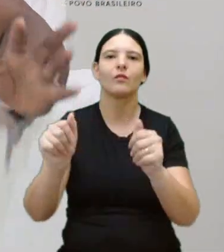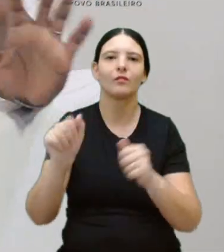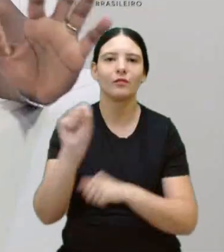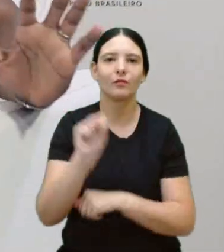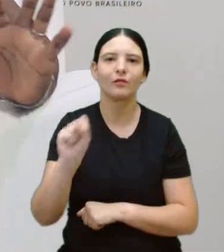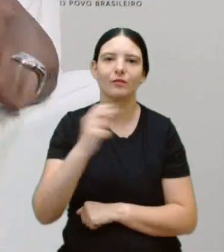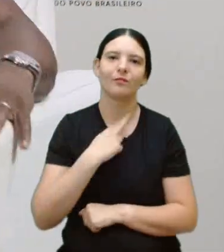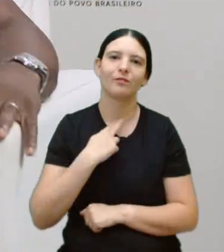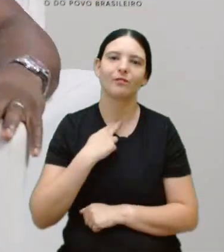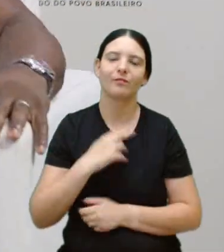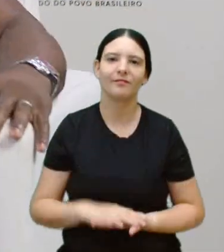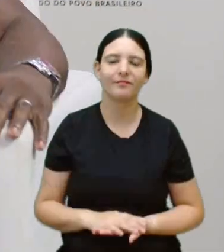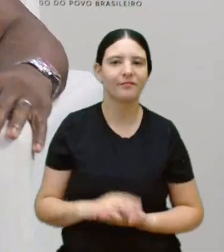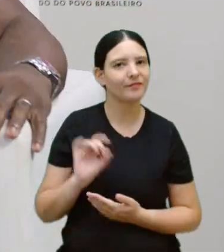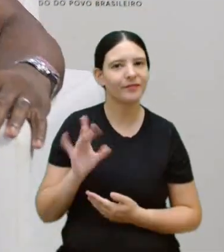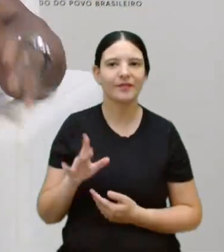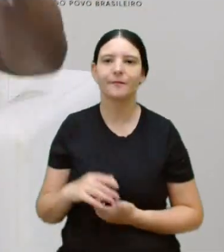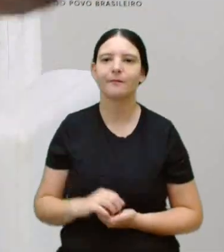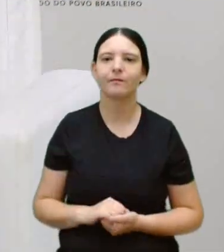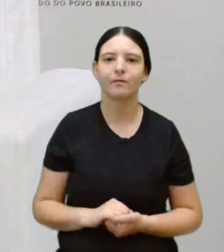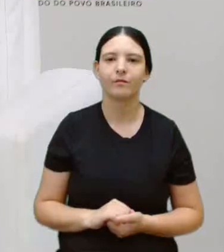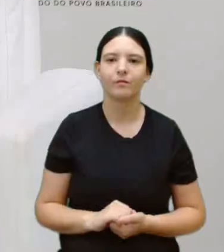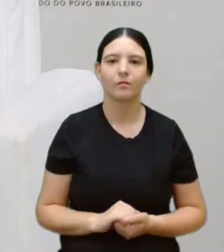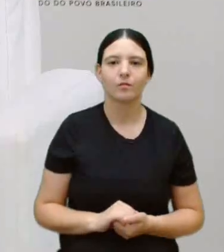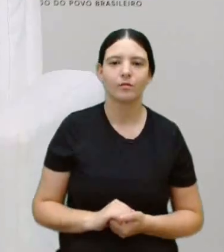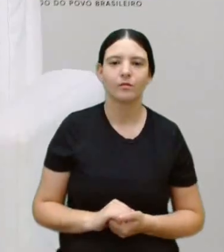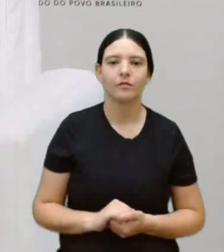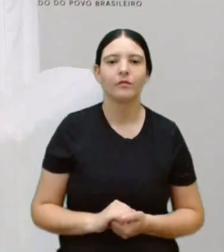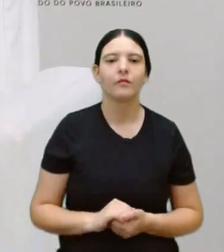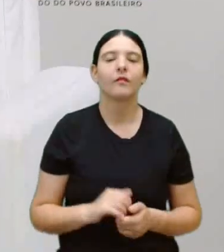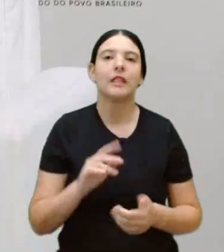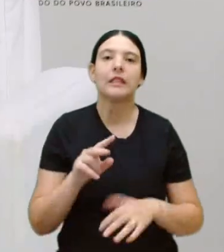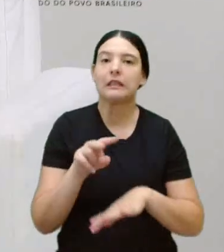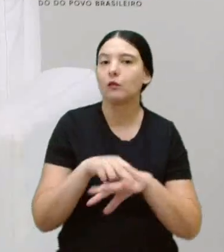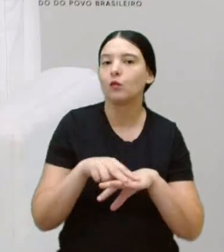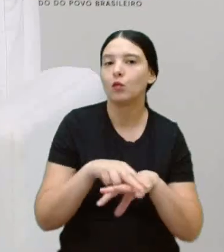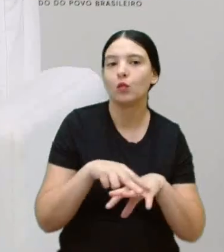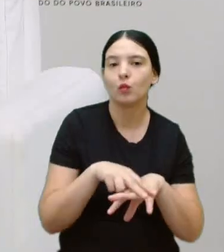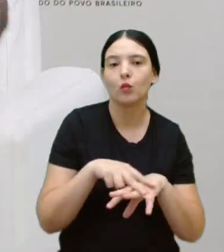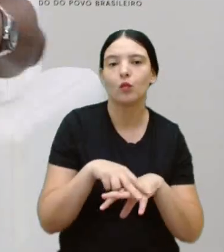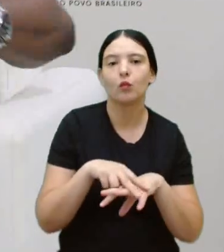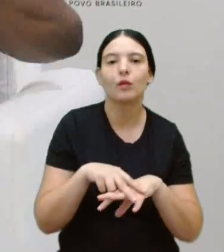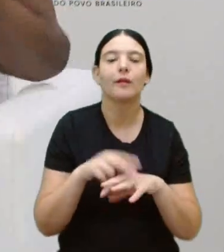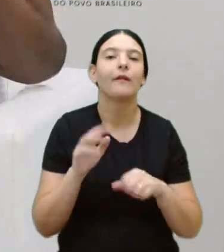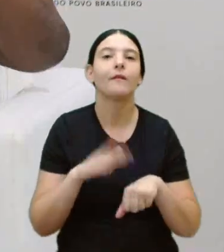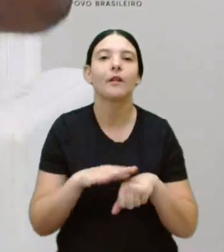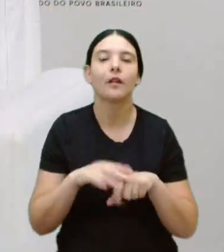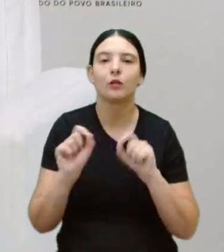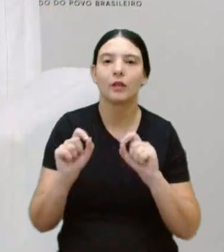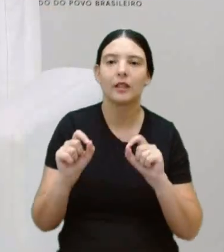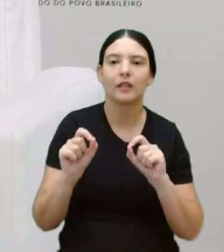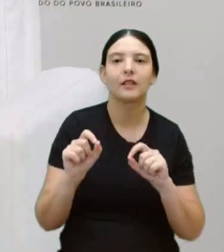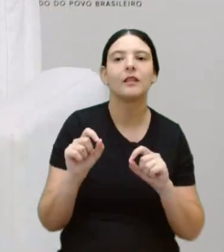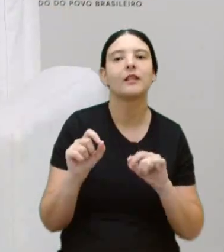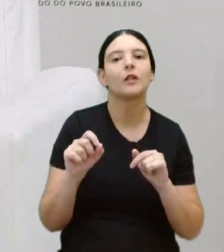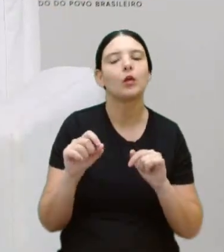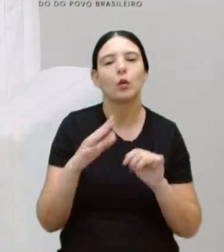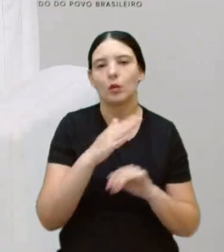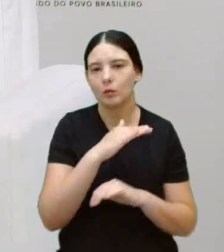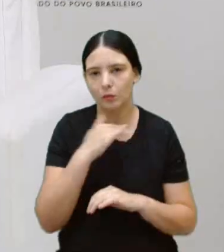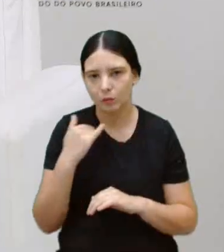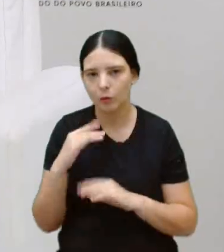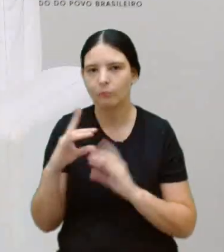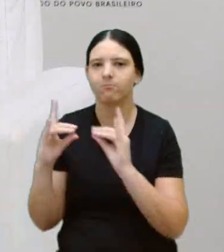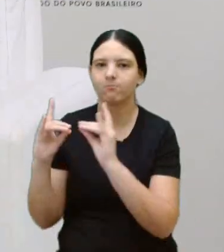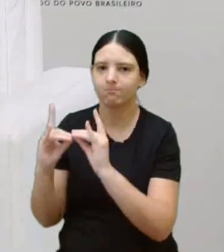Então é isso, essa é a questão. A um viúvo, ficou viúvo, a gente faz o ritual do luto, espera o ritual do luto